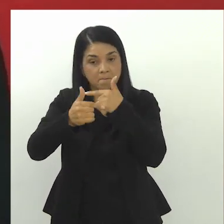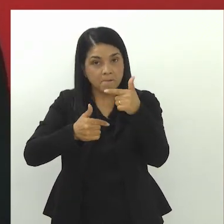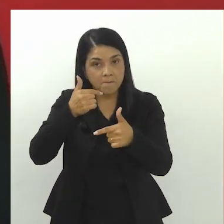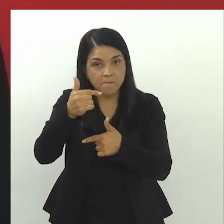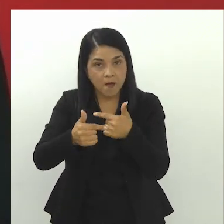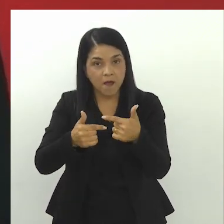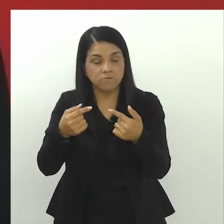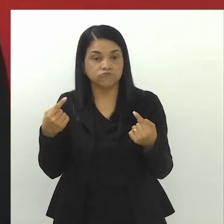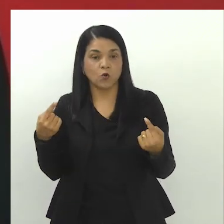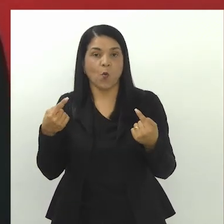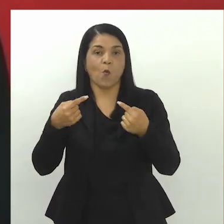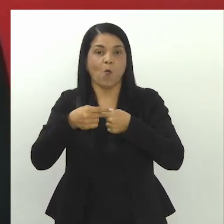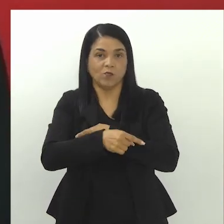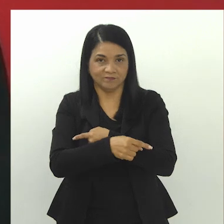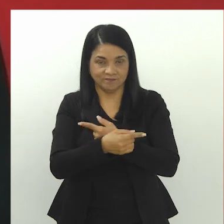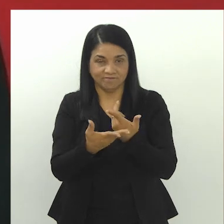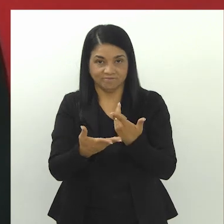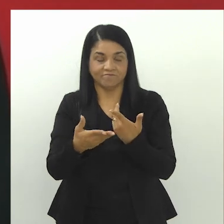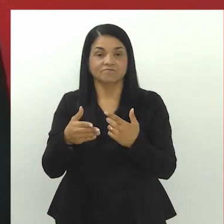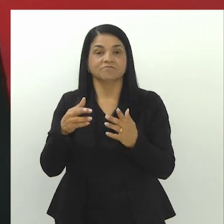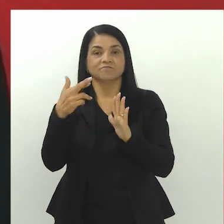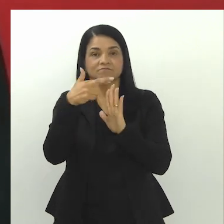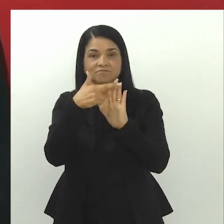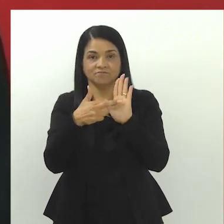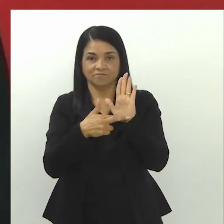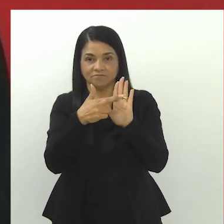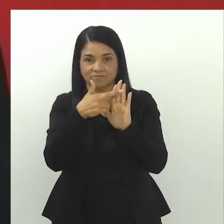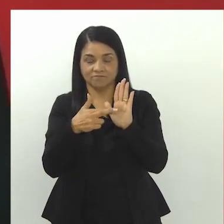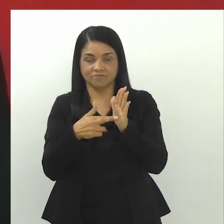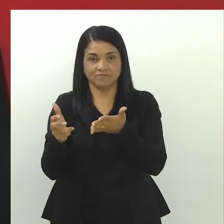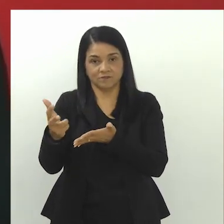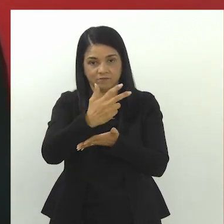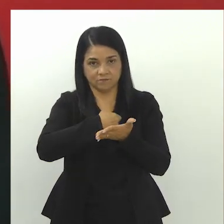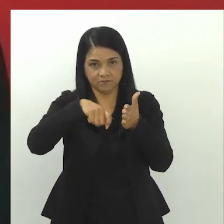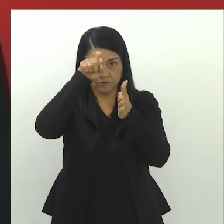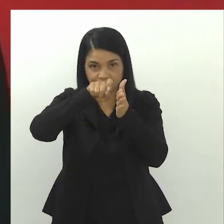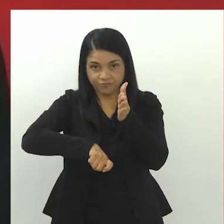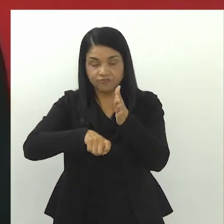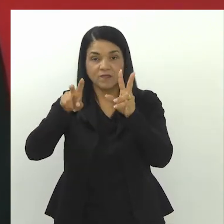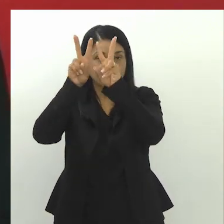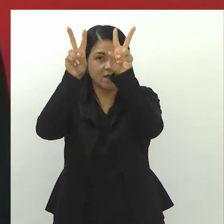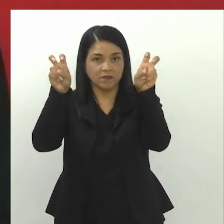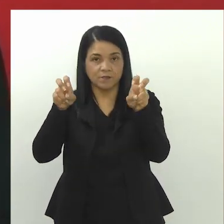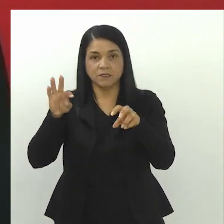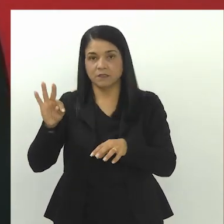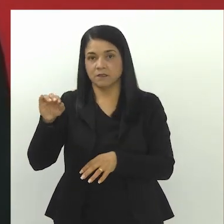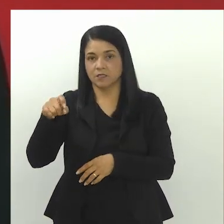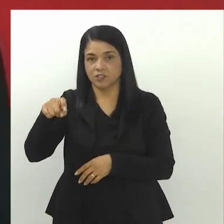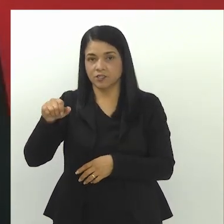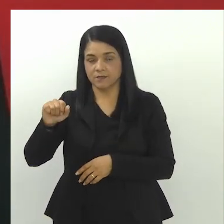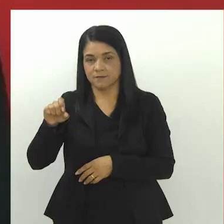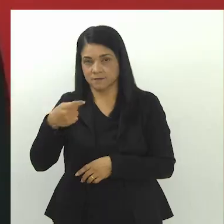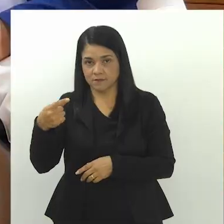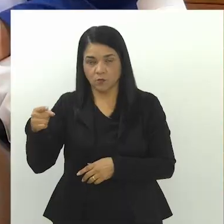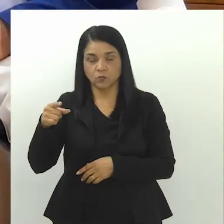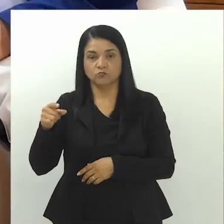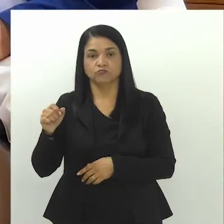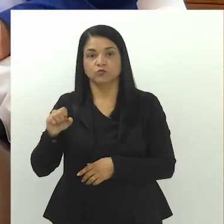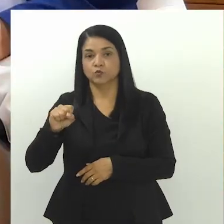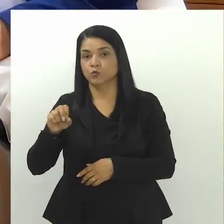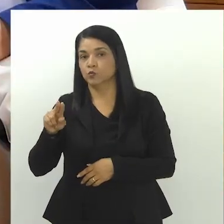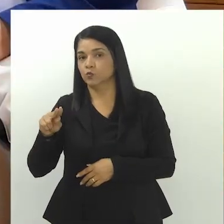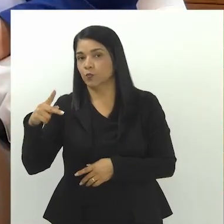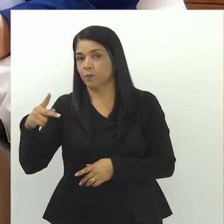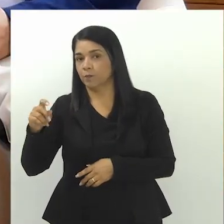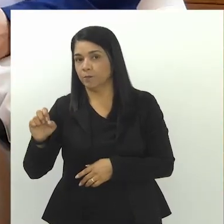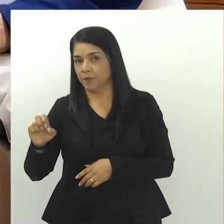brasileiro andou na contramão, né? Porque justamente na regulamentação da reforma tributária, o tema da taxação de